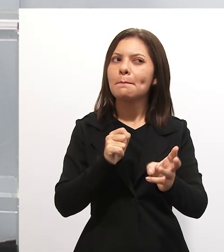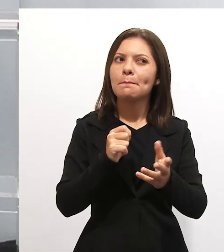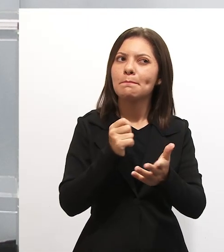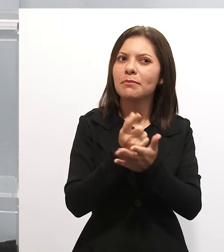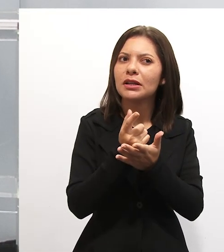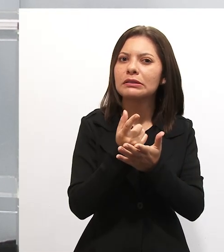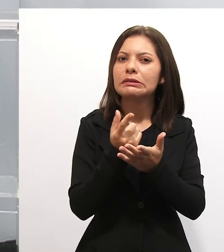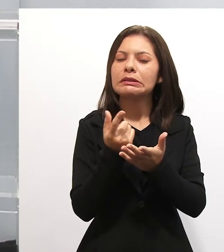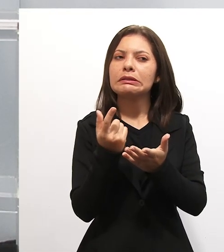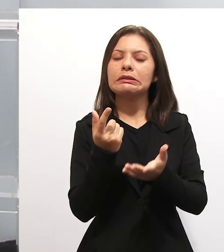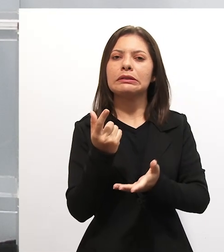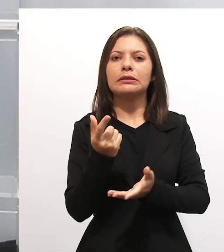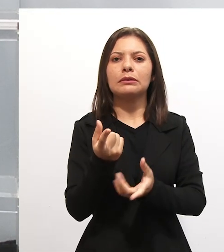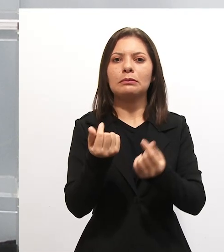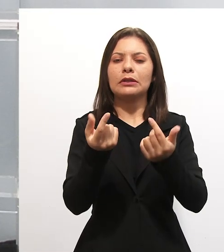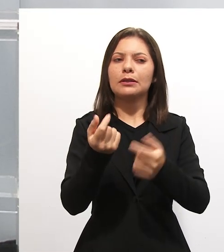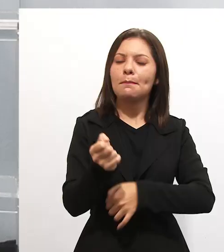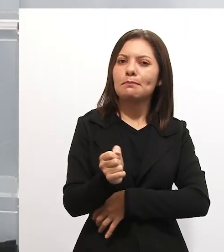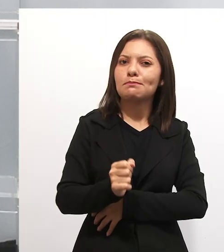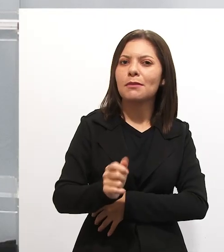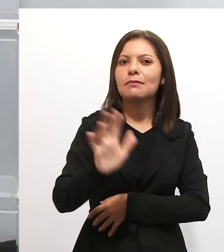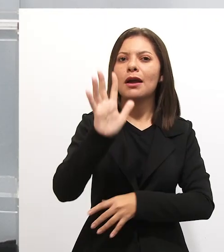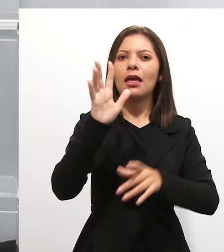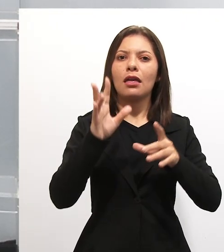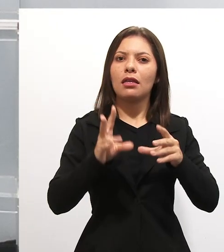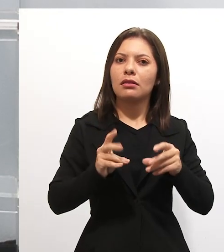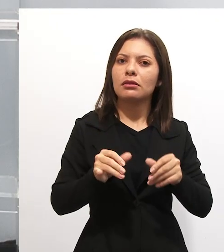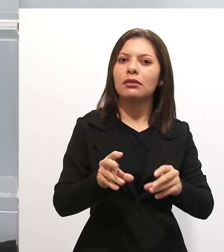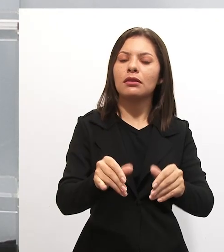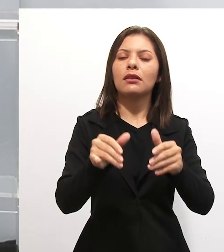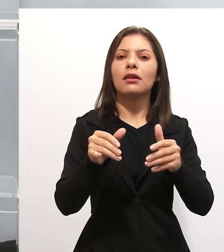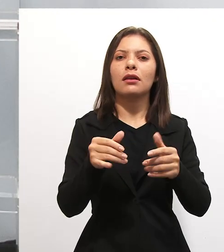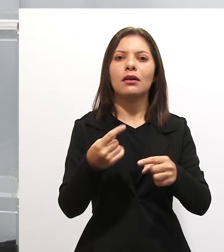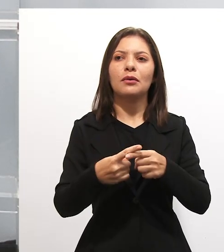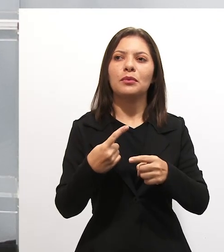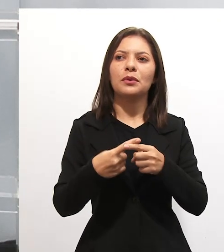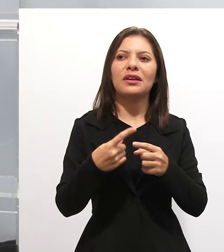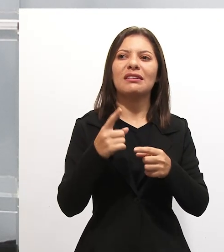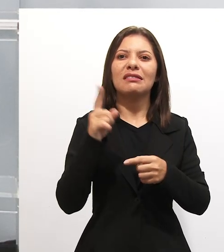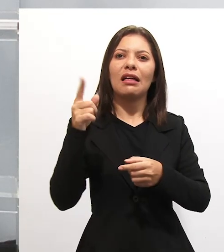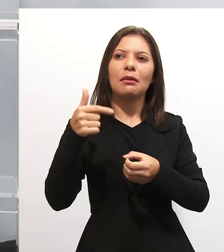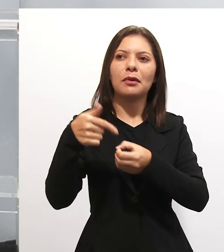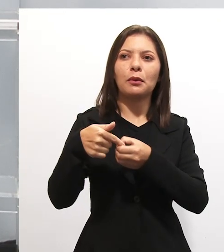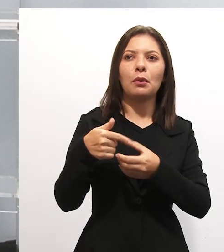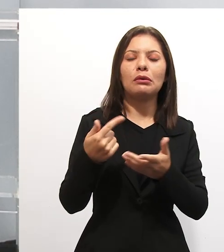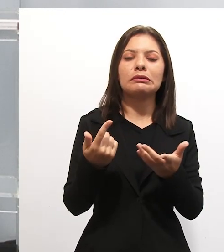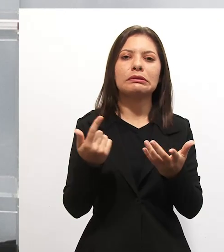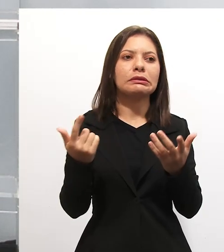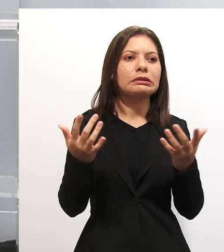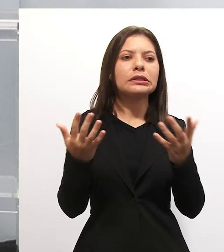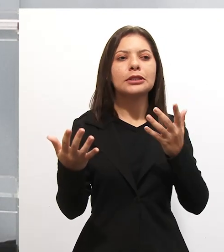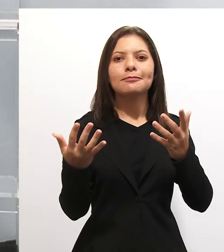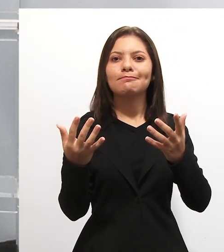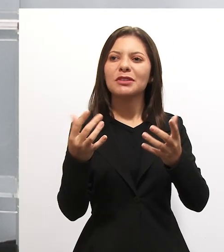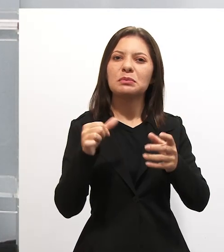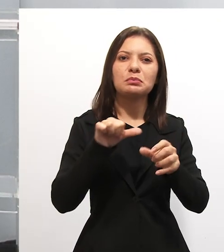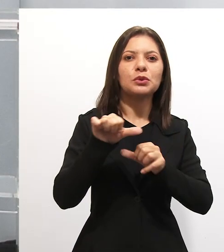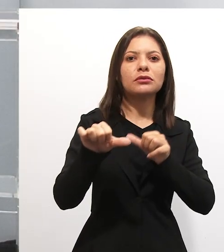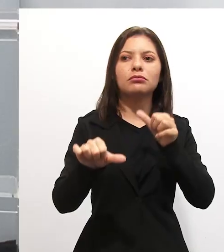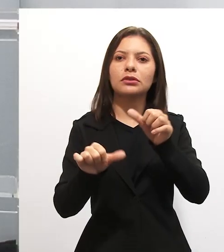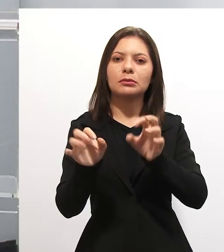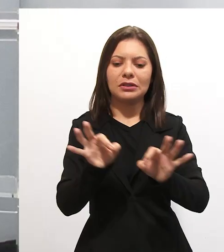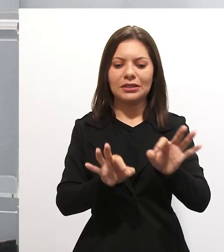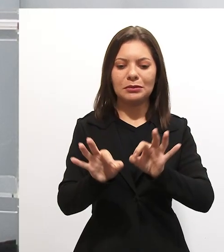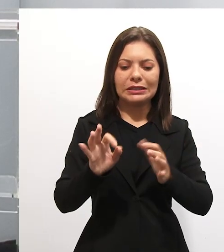em razão da alta do petróleo, e isso já acaba distorcendo o nosso